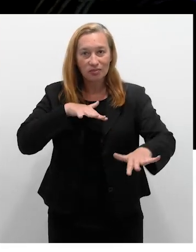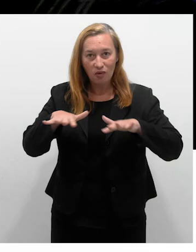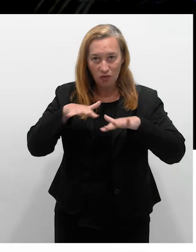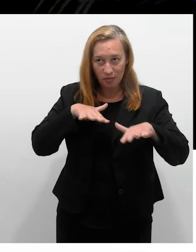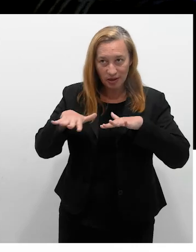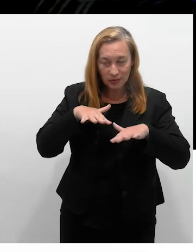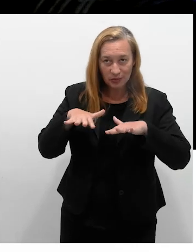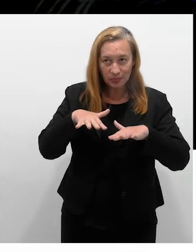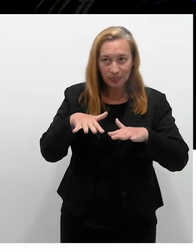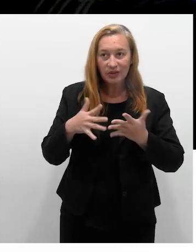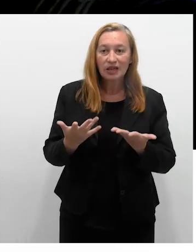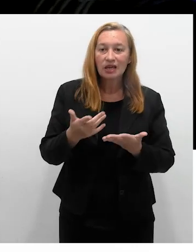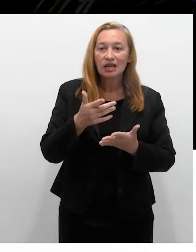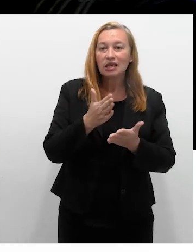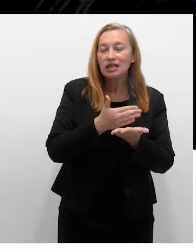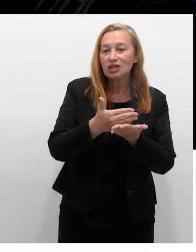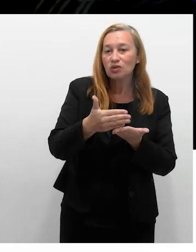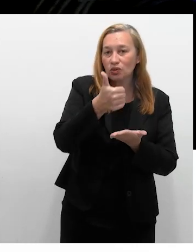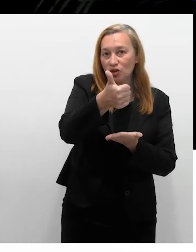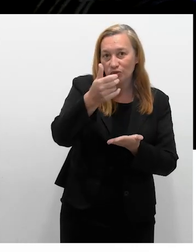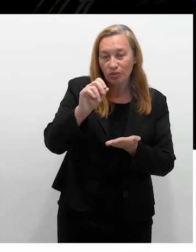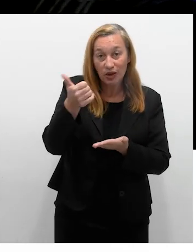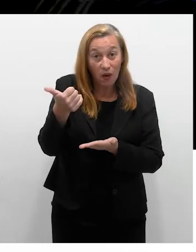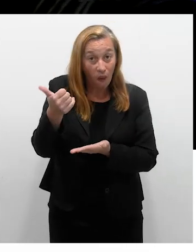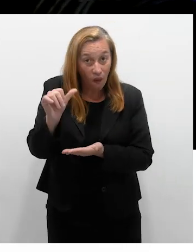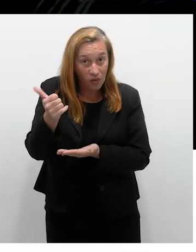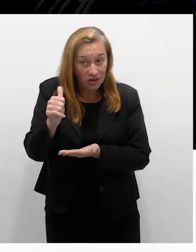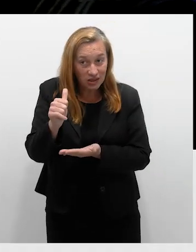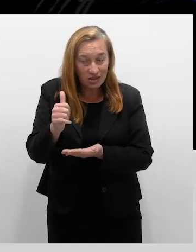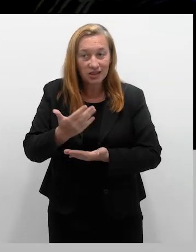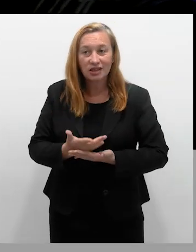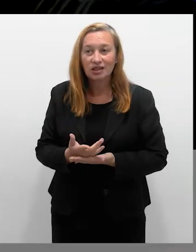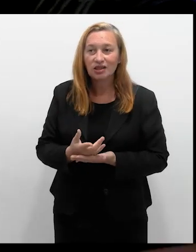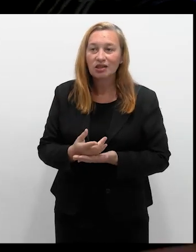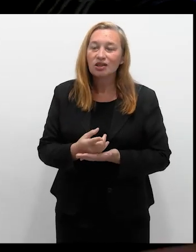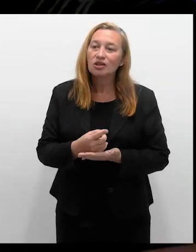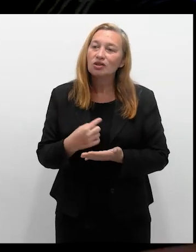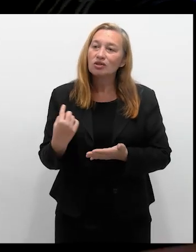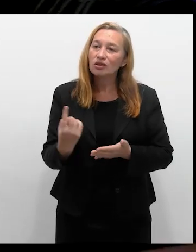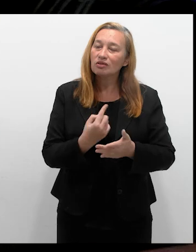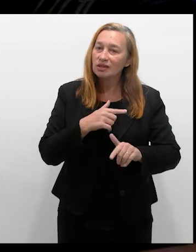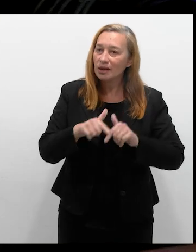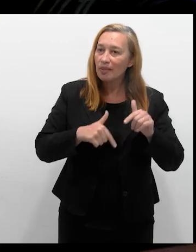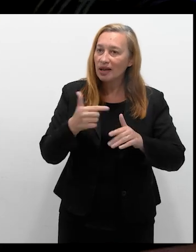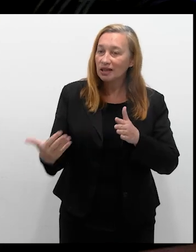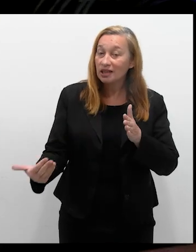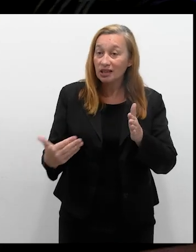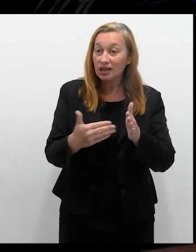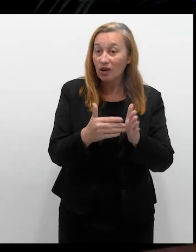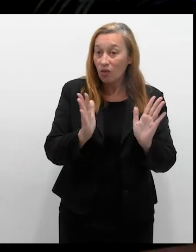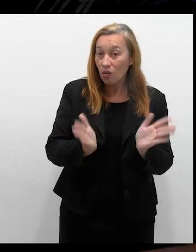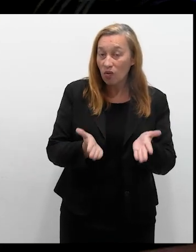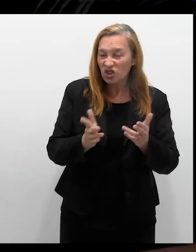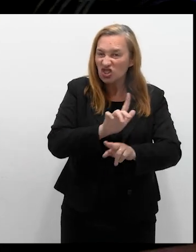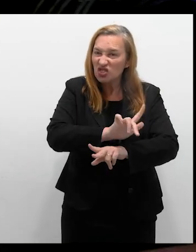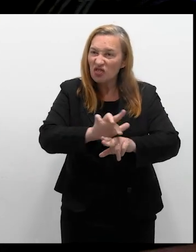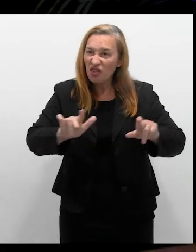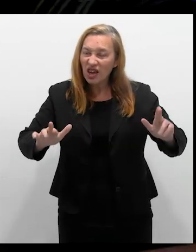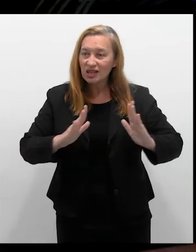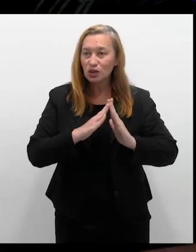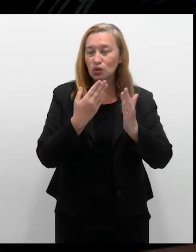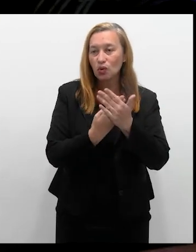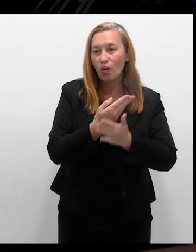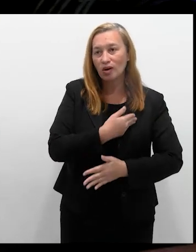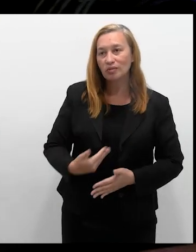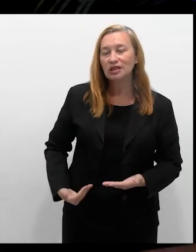é um projeto que começou em 2011 e desde então a gente vem atuando em diversas escolas públicas.